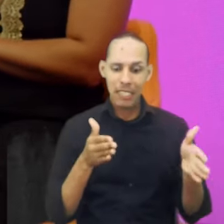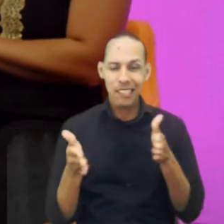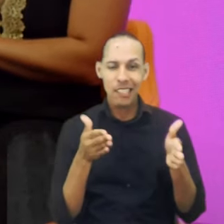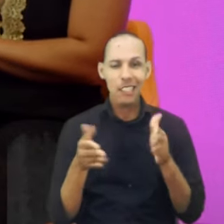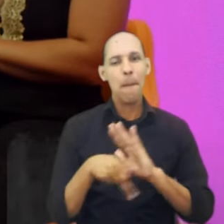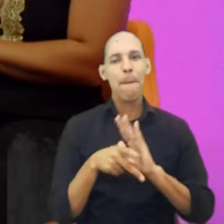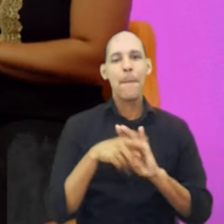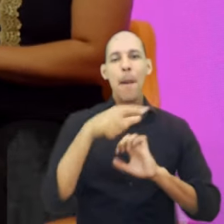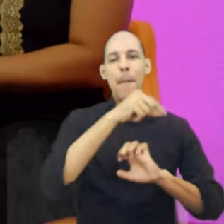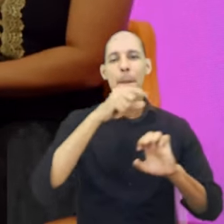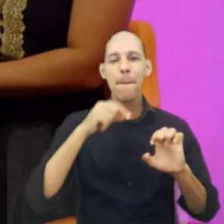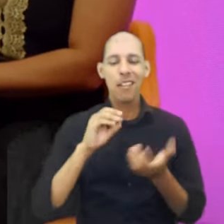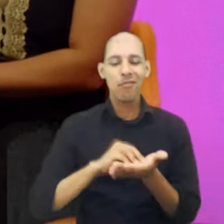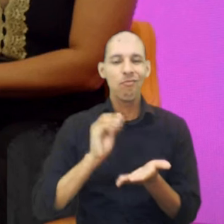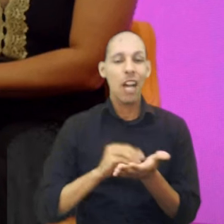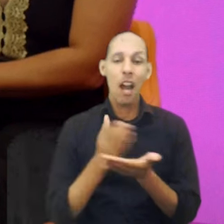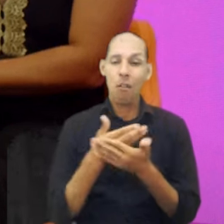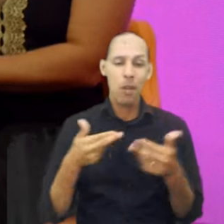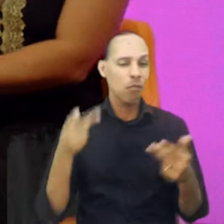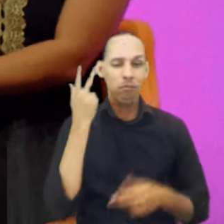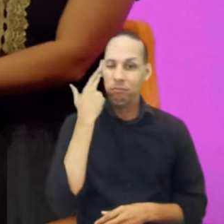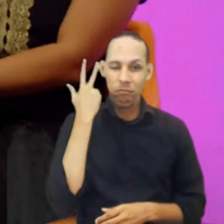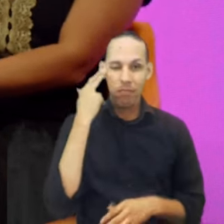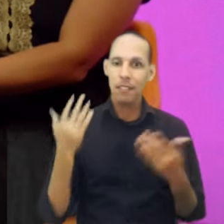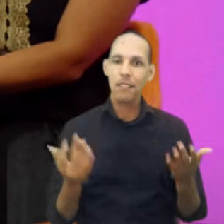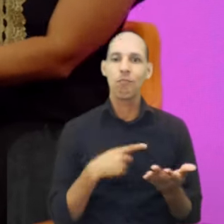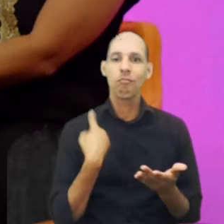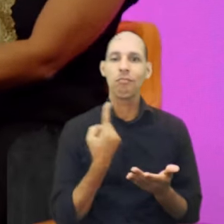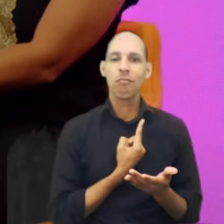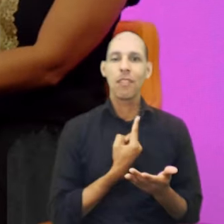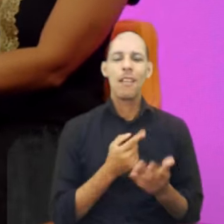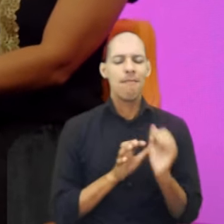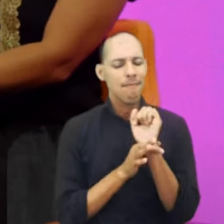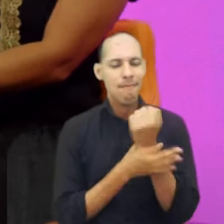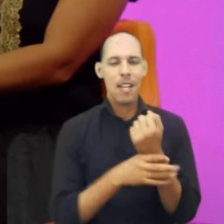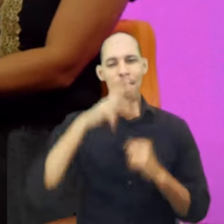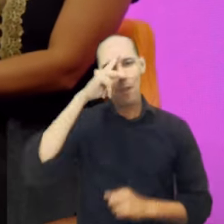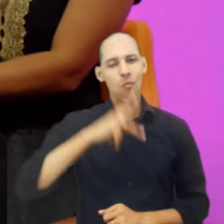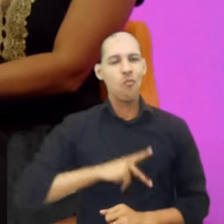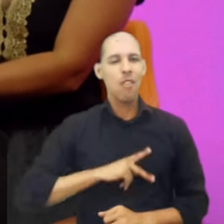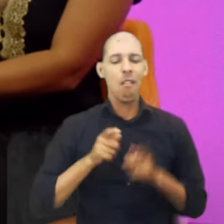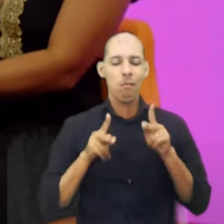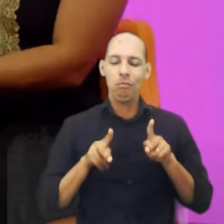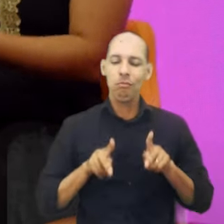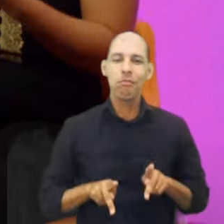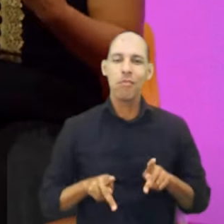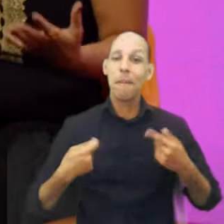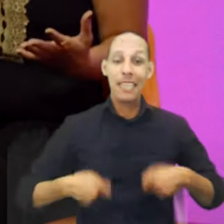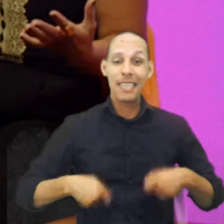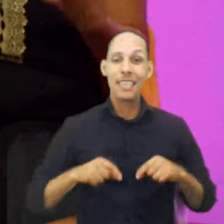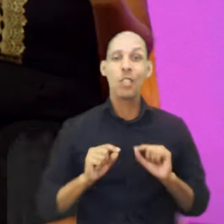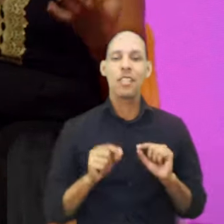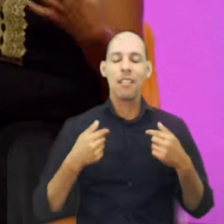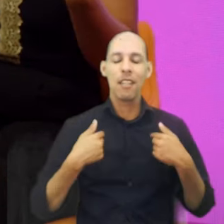do empreendedorismo, vai faltar algo. Sempre então, a gente estar muito segura de si e ter uma postura